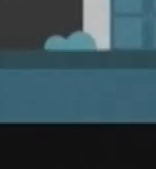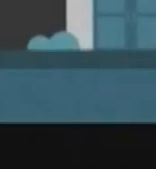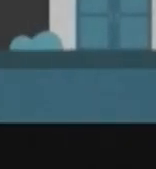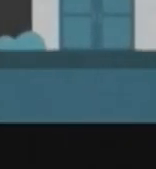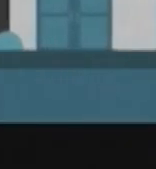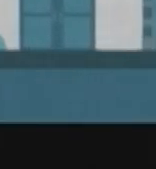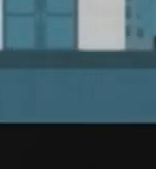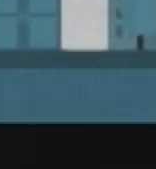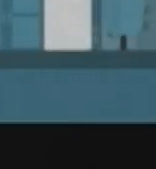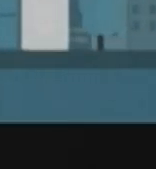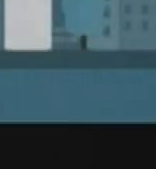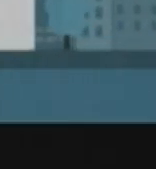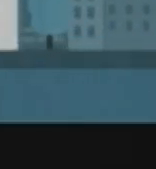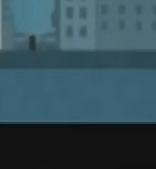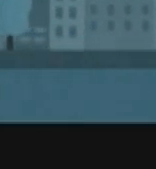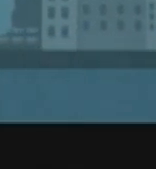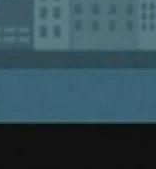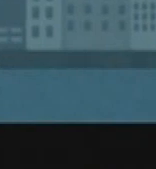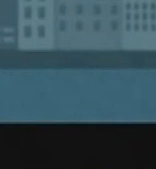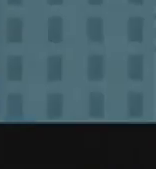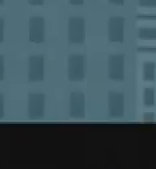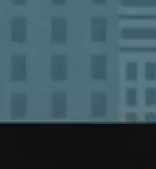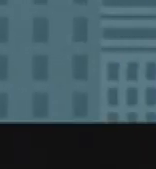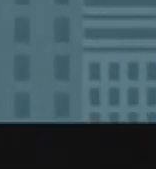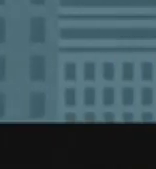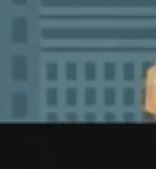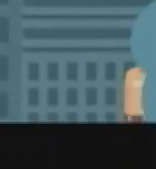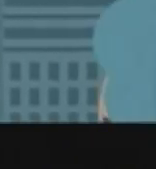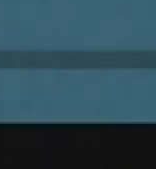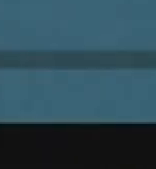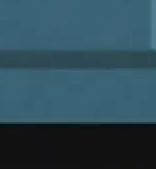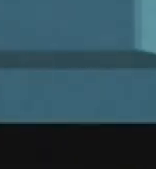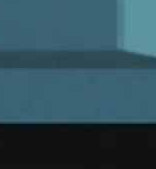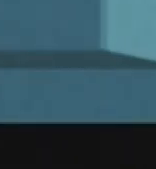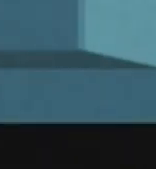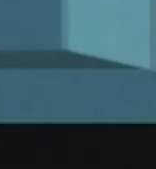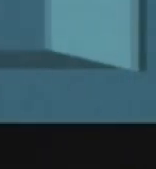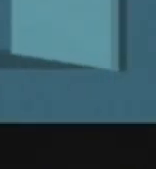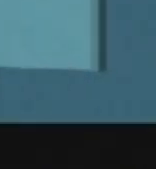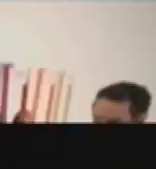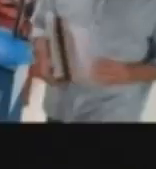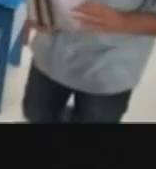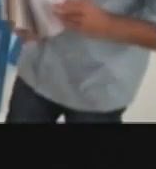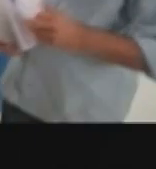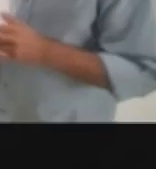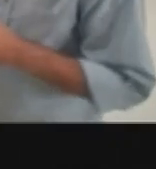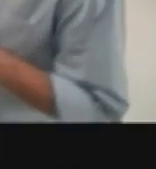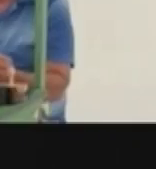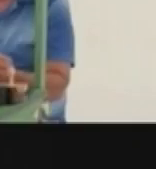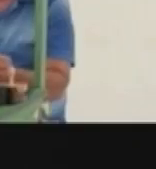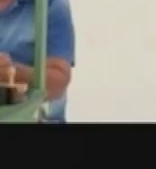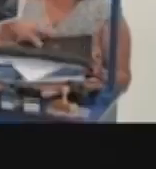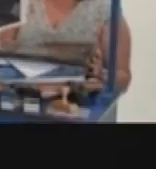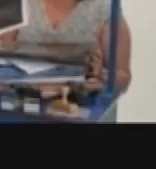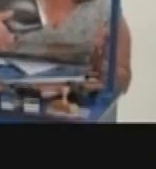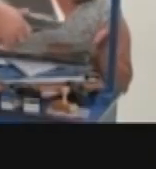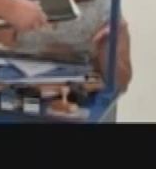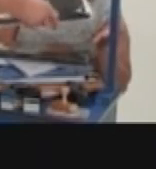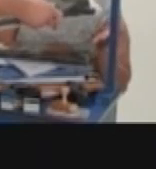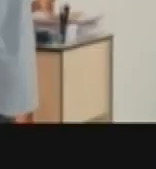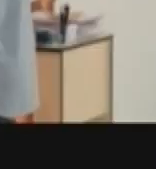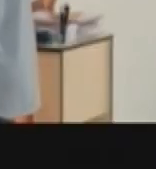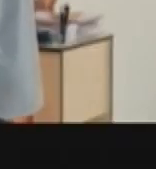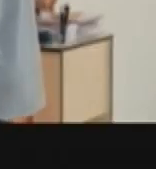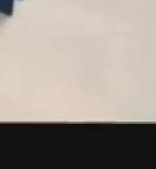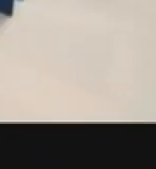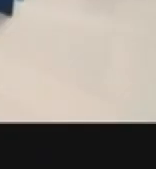Com o desemprego crescente, muita gente sonha em abrir um negócio. Só que para isso você vai precisar ir na prefeitura, no cartório, na junta